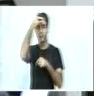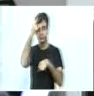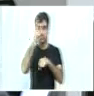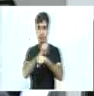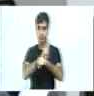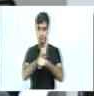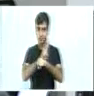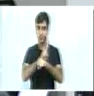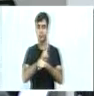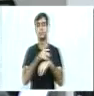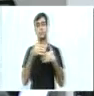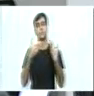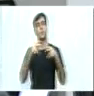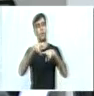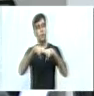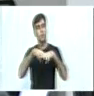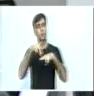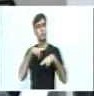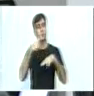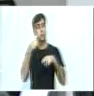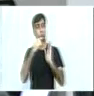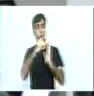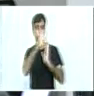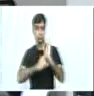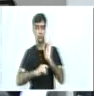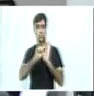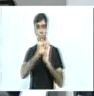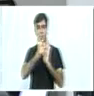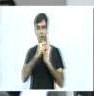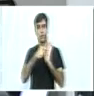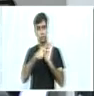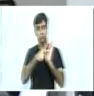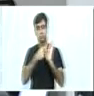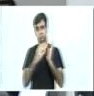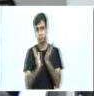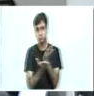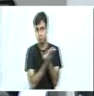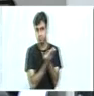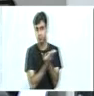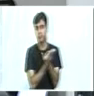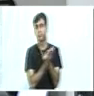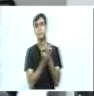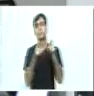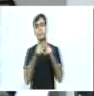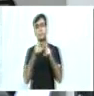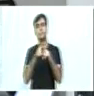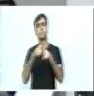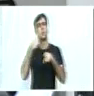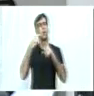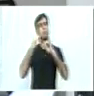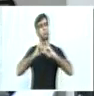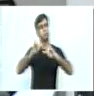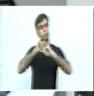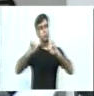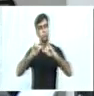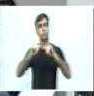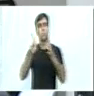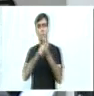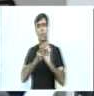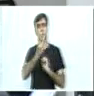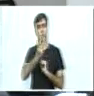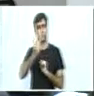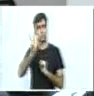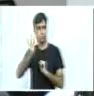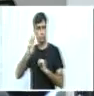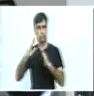Viçosa, conforme consta em ata da mencionada reunião anexada e matéria publicada em endereço virtual da